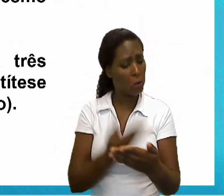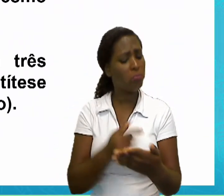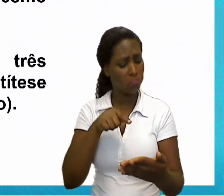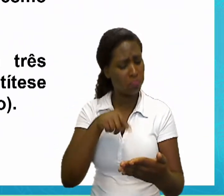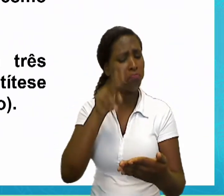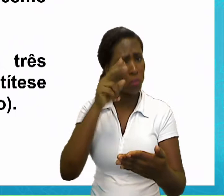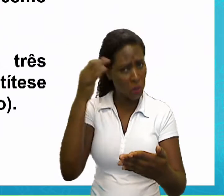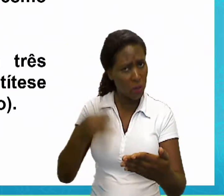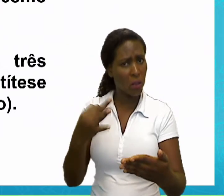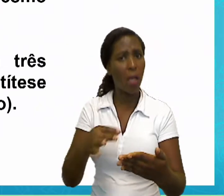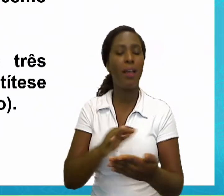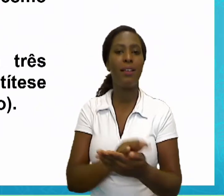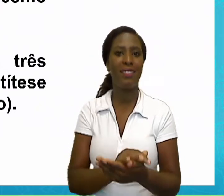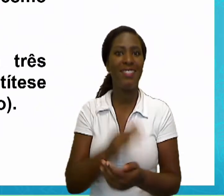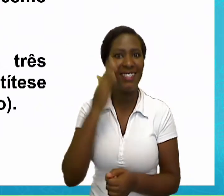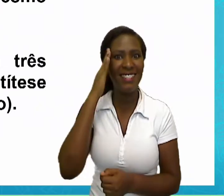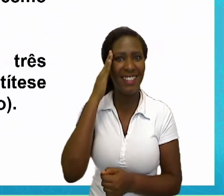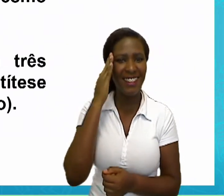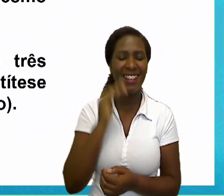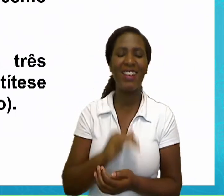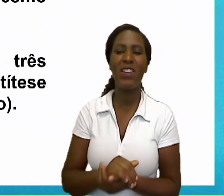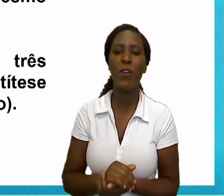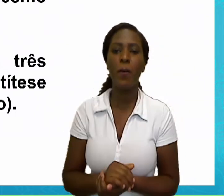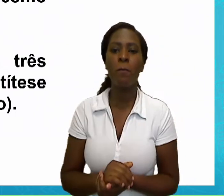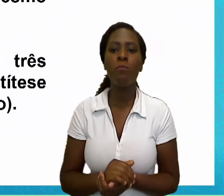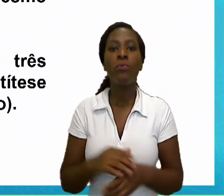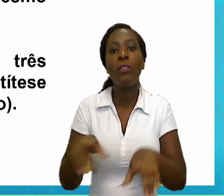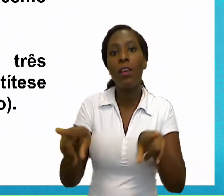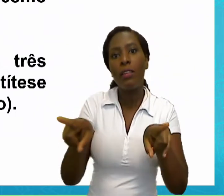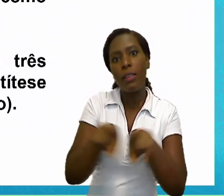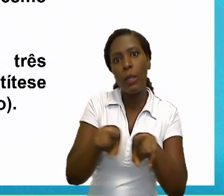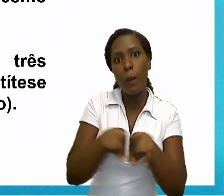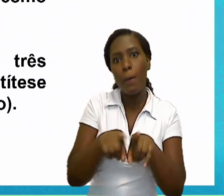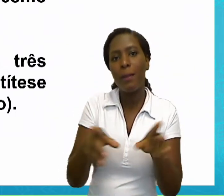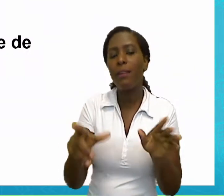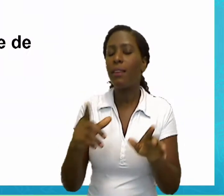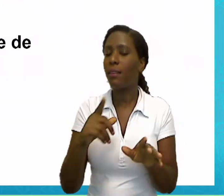pode ser o desenvolvimento, e uma nova tese, que é a conclusão.